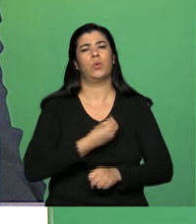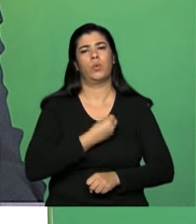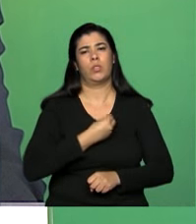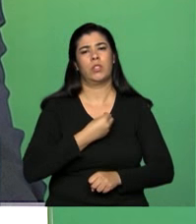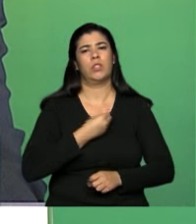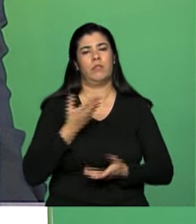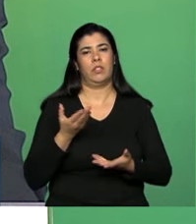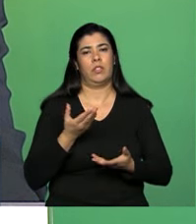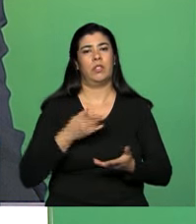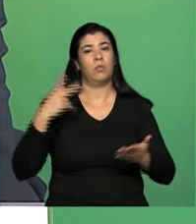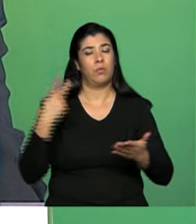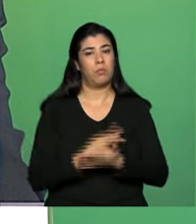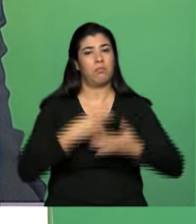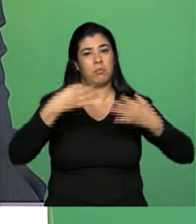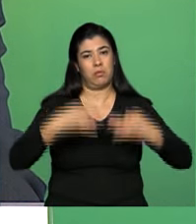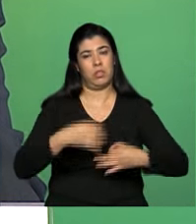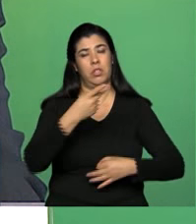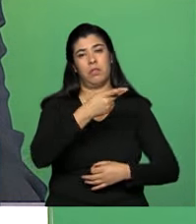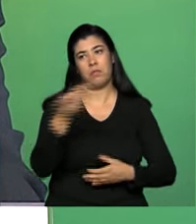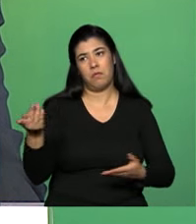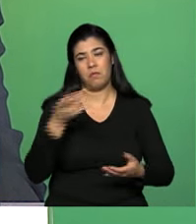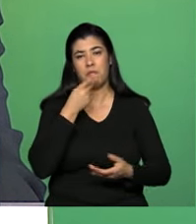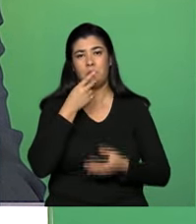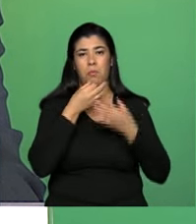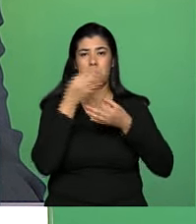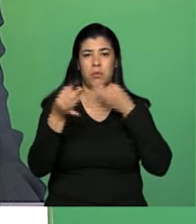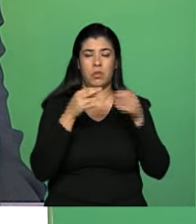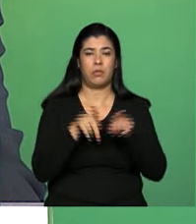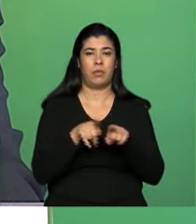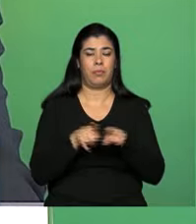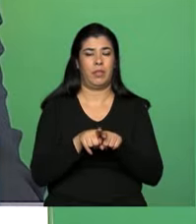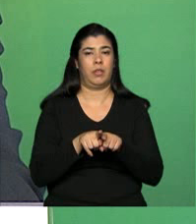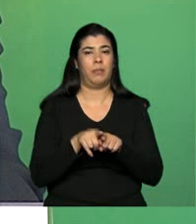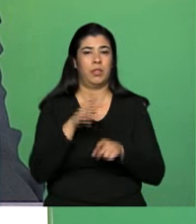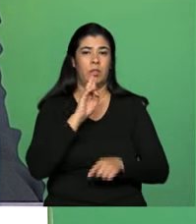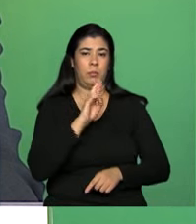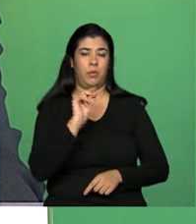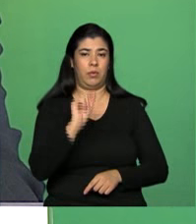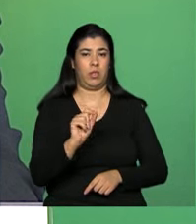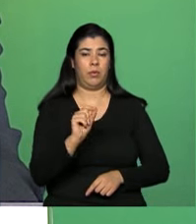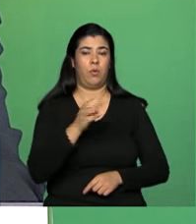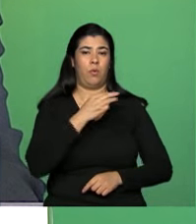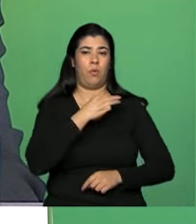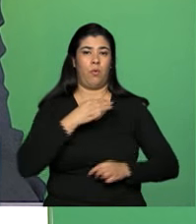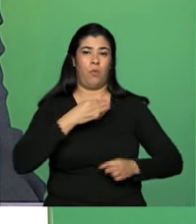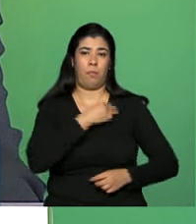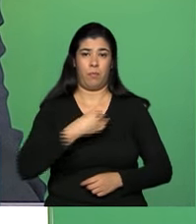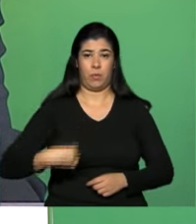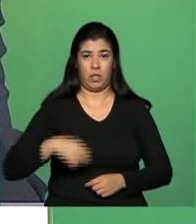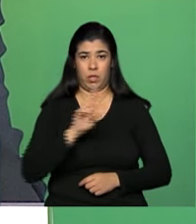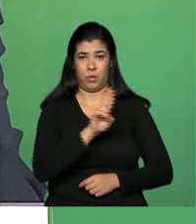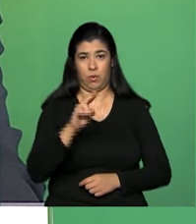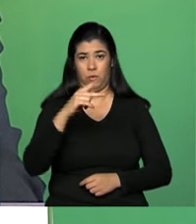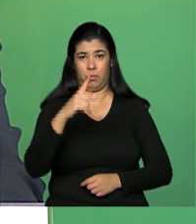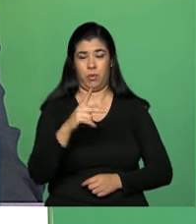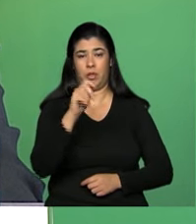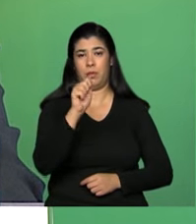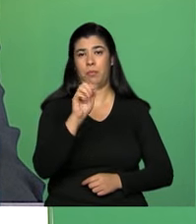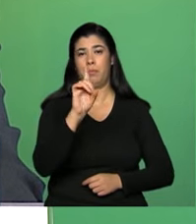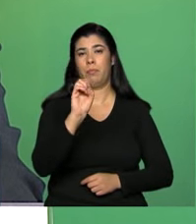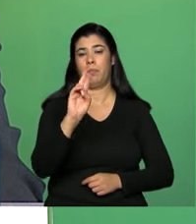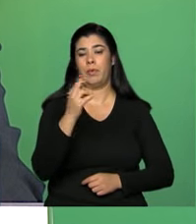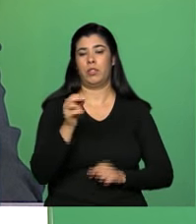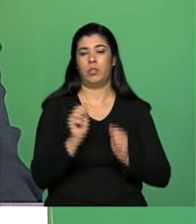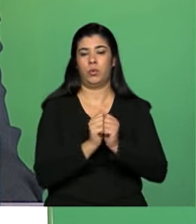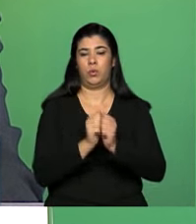portanto no momento certo ele vai se posicionar Mas eu posso dizer que o próprio Ministro Padilha que faz esse trabalho em conjunto e ao apoio